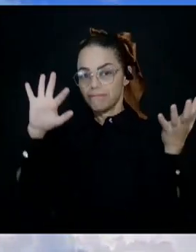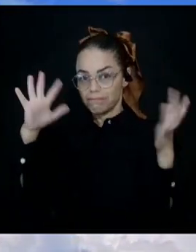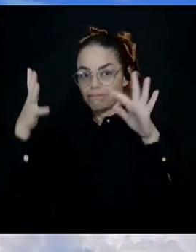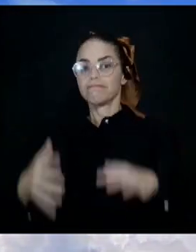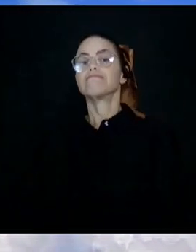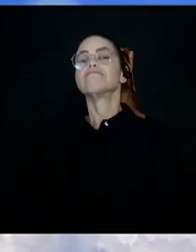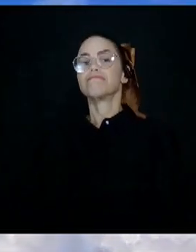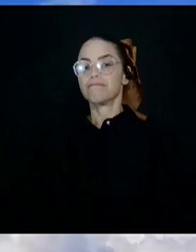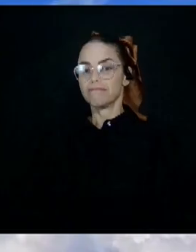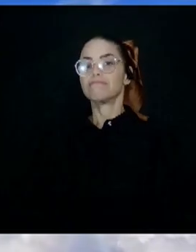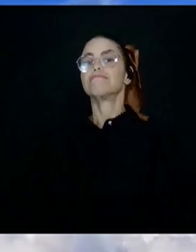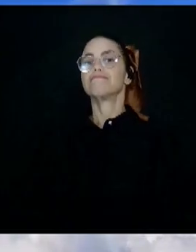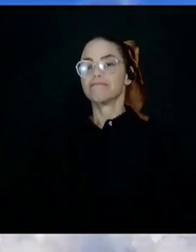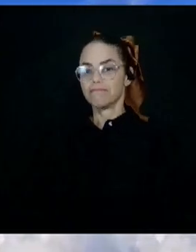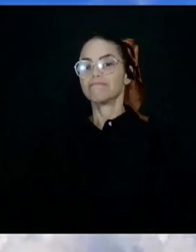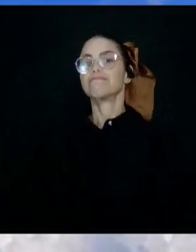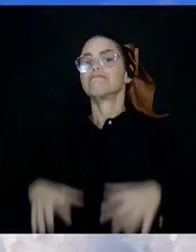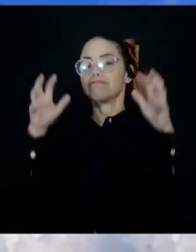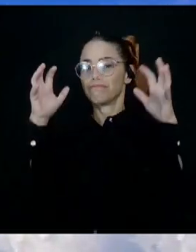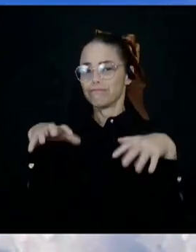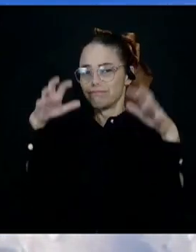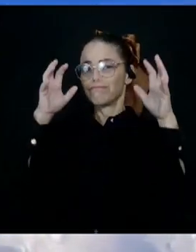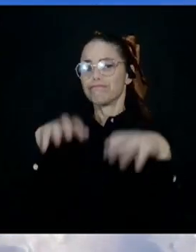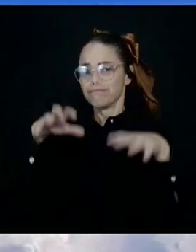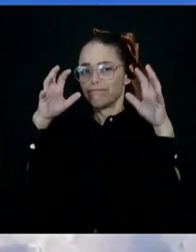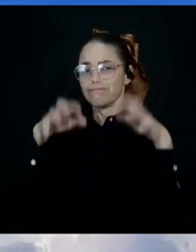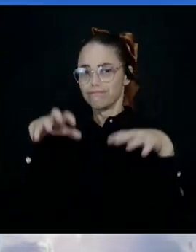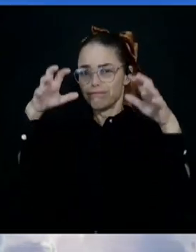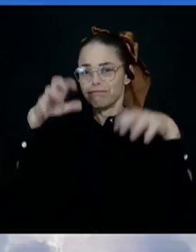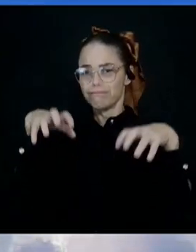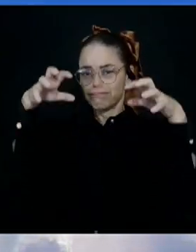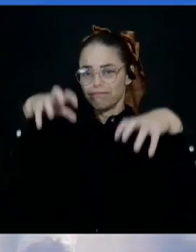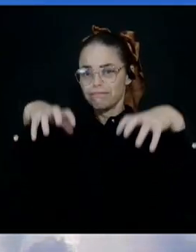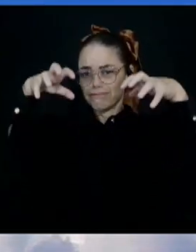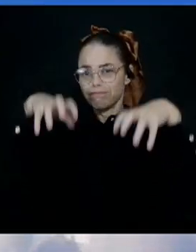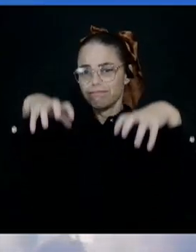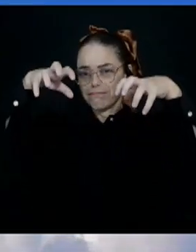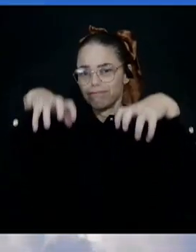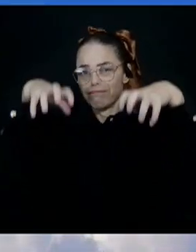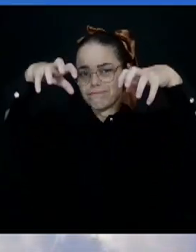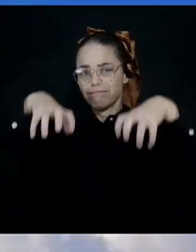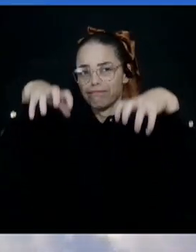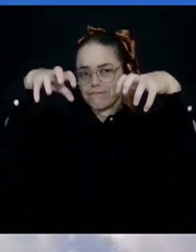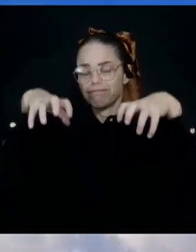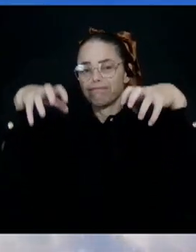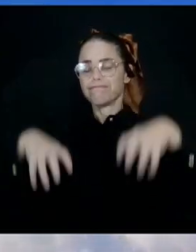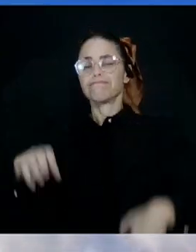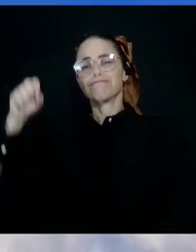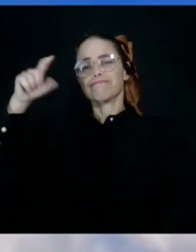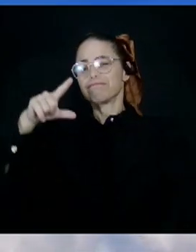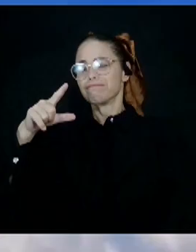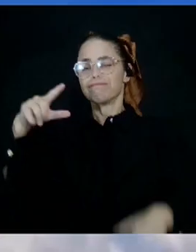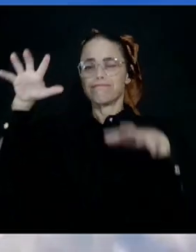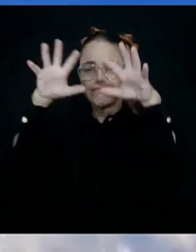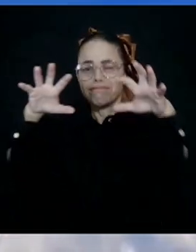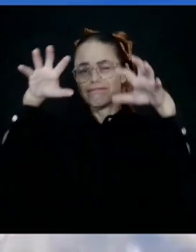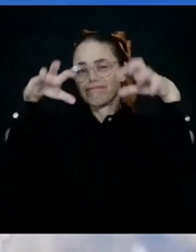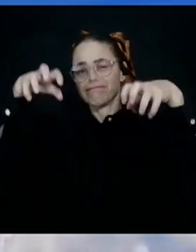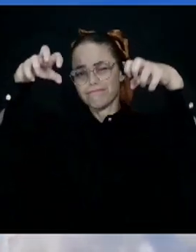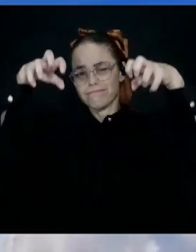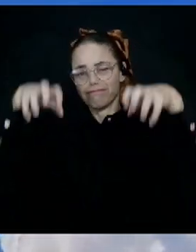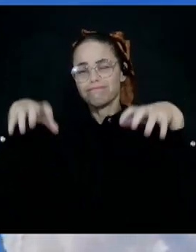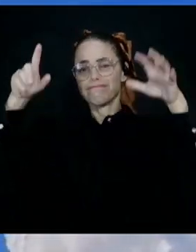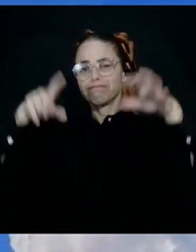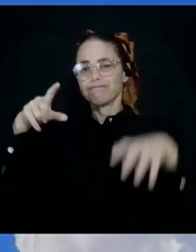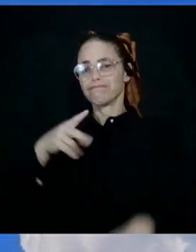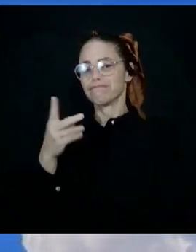com bastante chuva, tempo nublado. O sol parece que não vai aparecer muito não, tá? Hoje mínima de 21, máxima de 28. A gente já